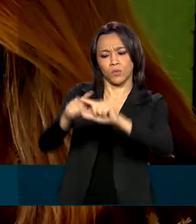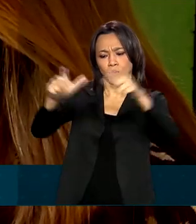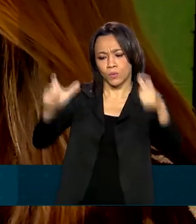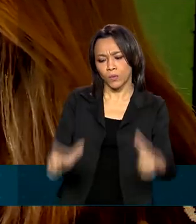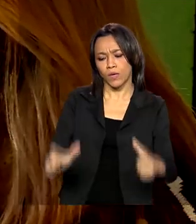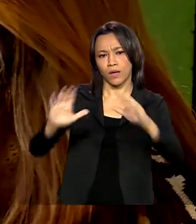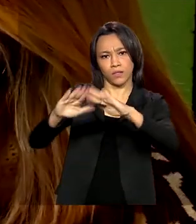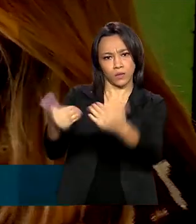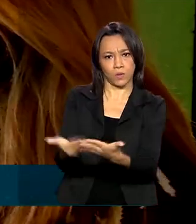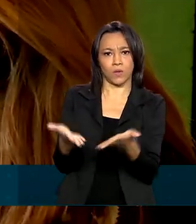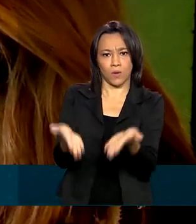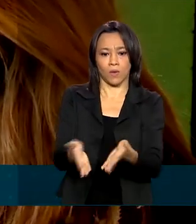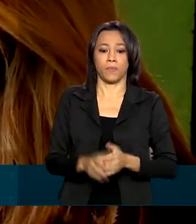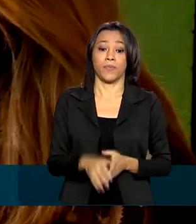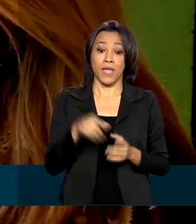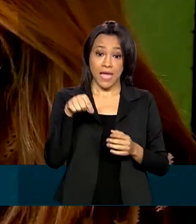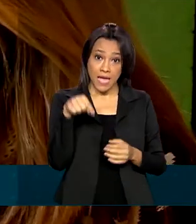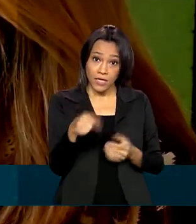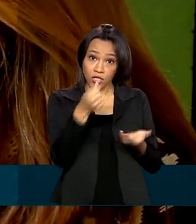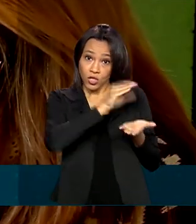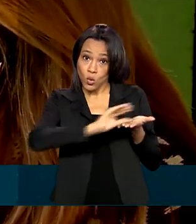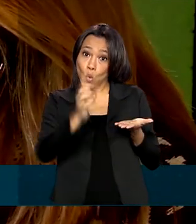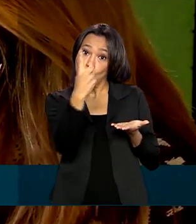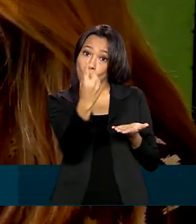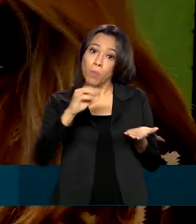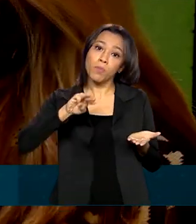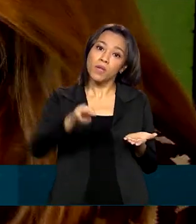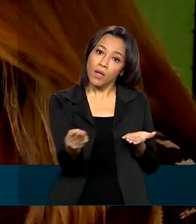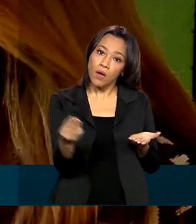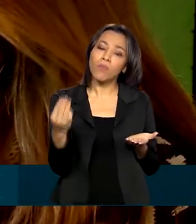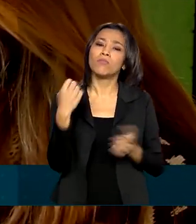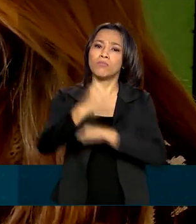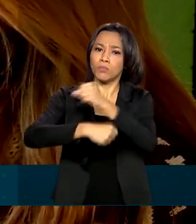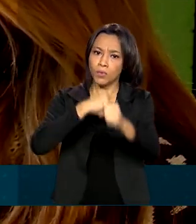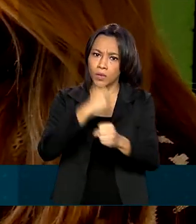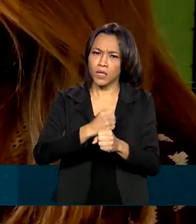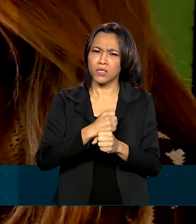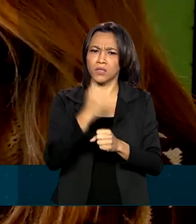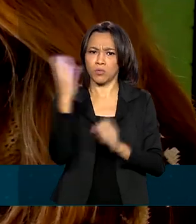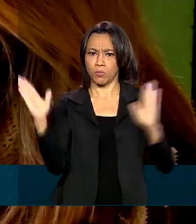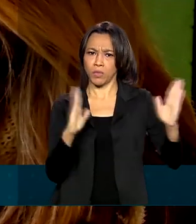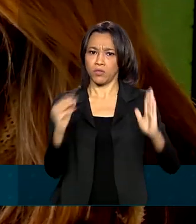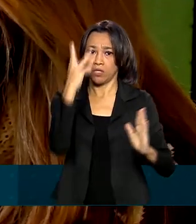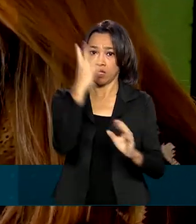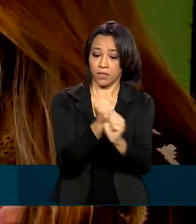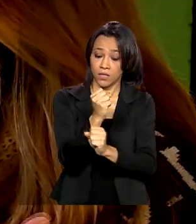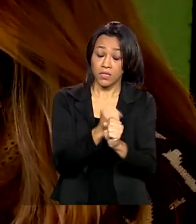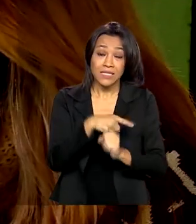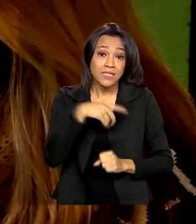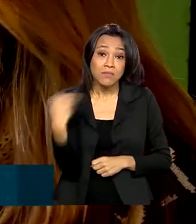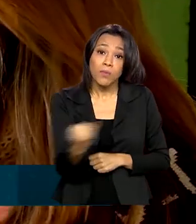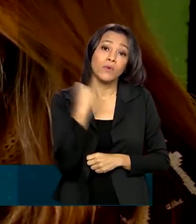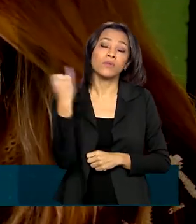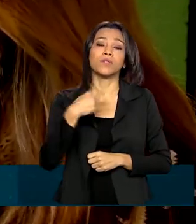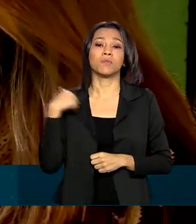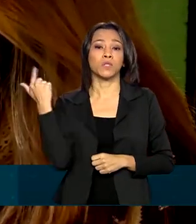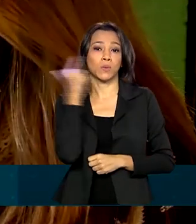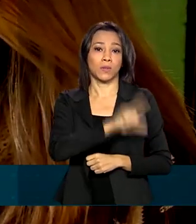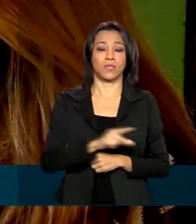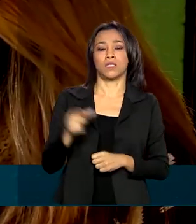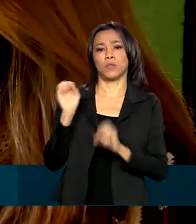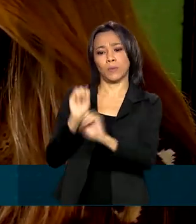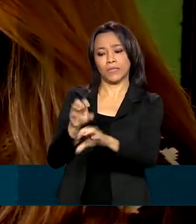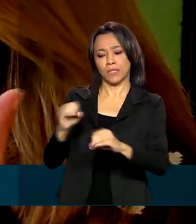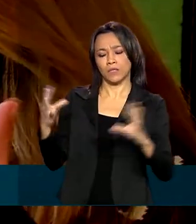Esse investimento de 1 milhão por ano durante os 3 anos é fundamental para a gente ter uma educação de qualidade,